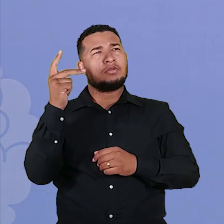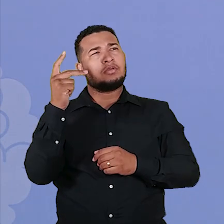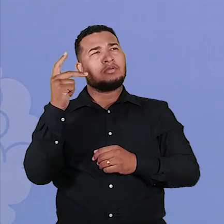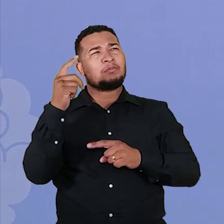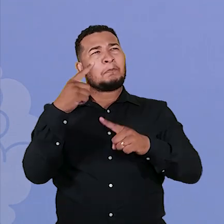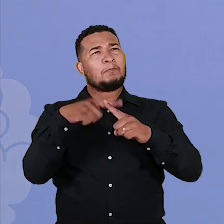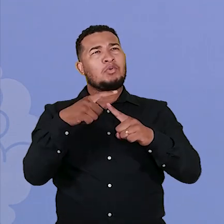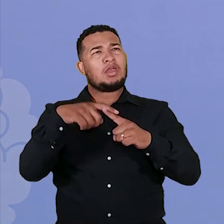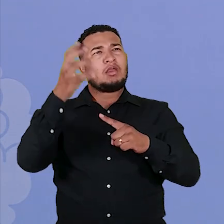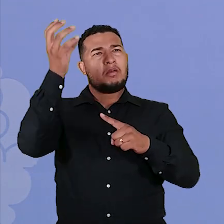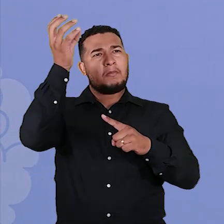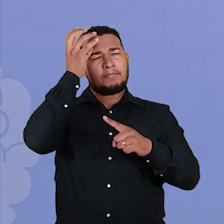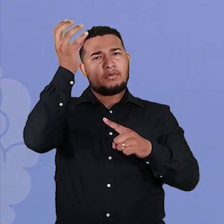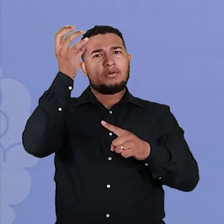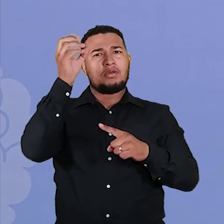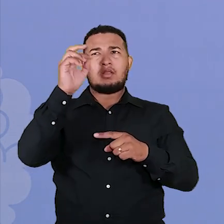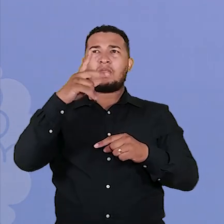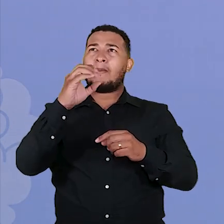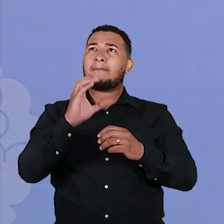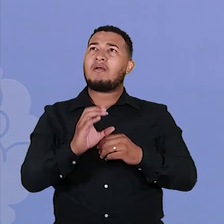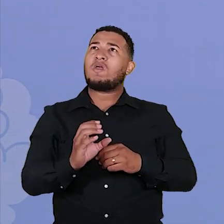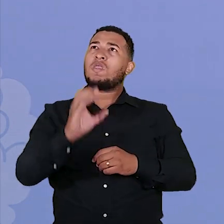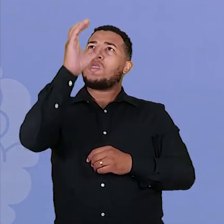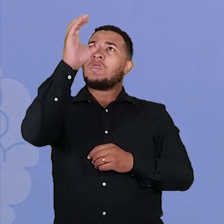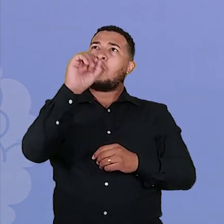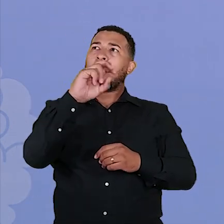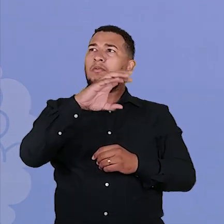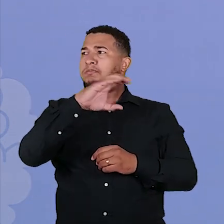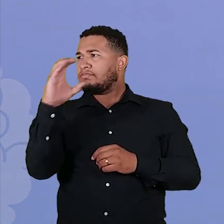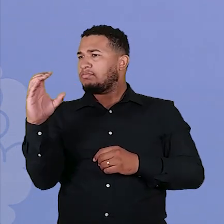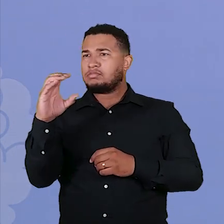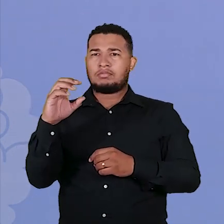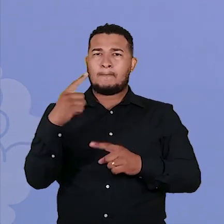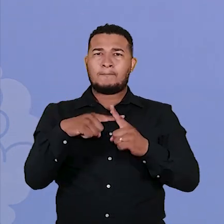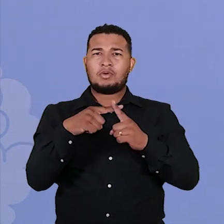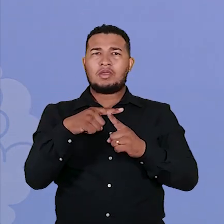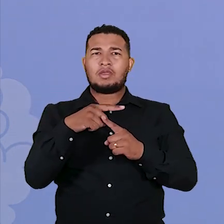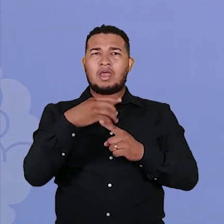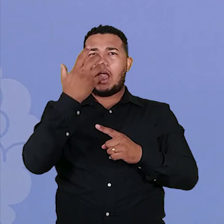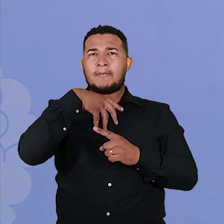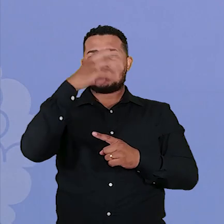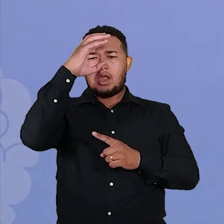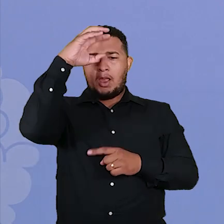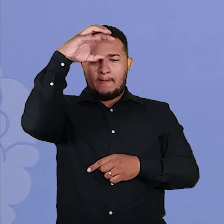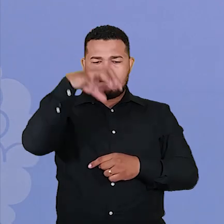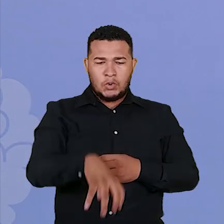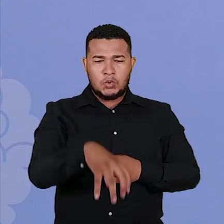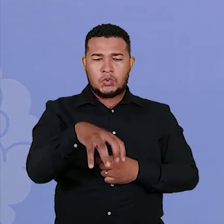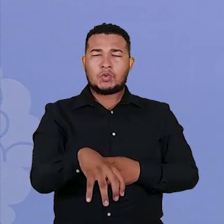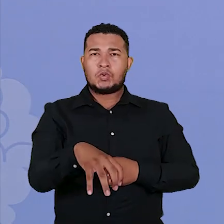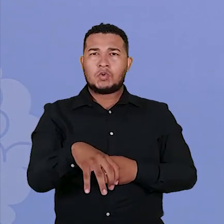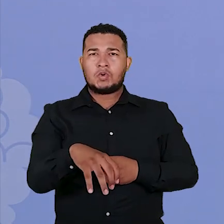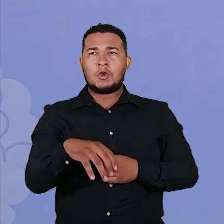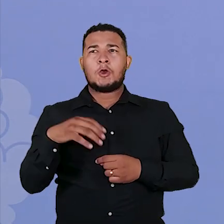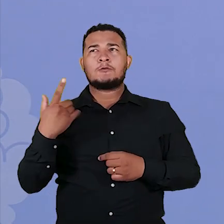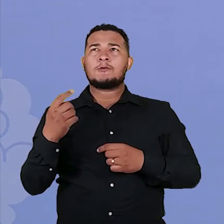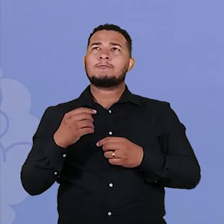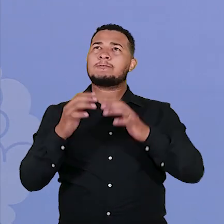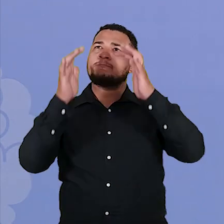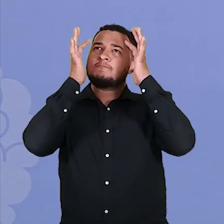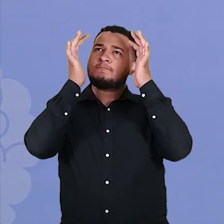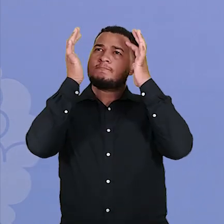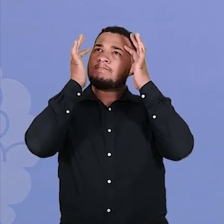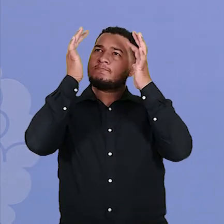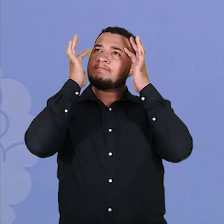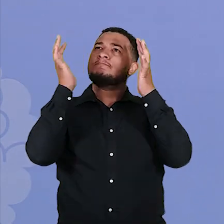dele ele pensou assim né porque que essa maçã ela não cai para cima ela não cai para o lado ela caiu para baixo então ele foi quem desenvolveu